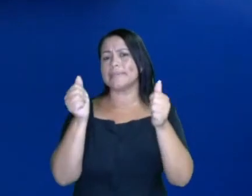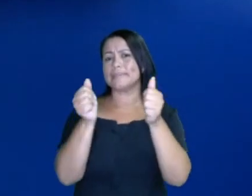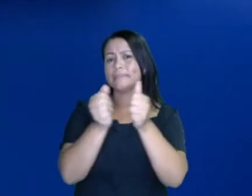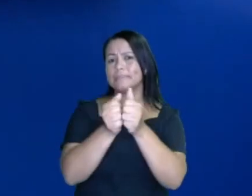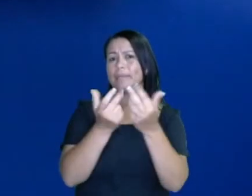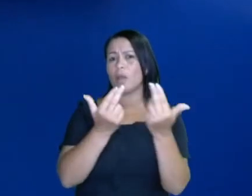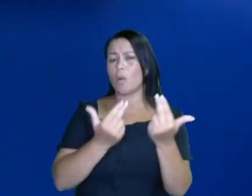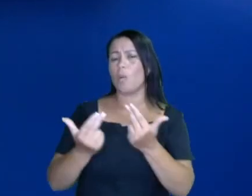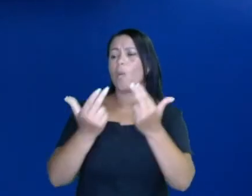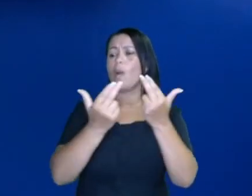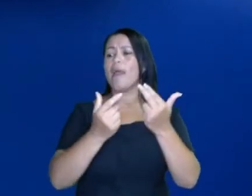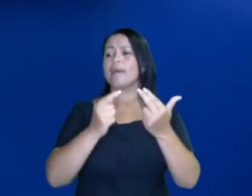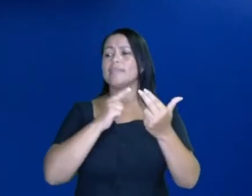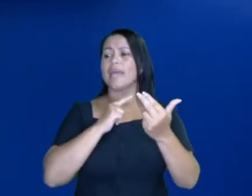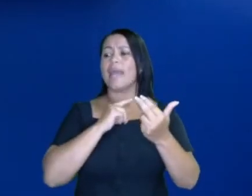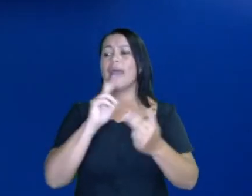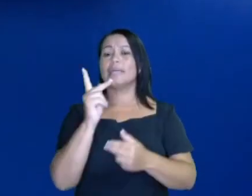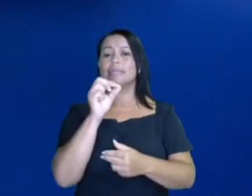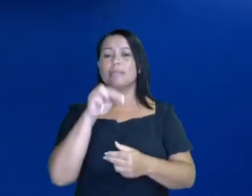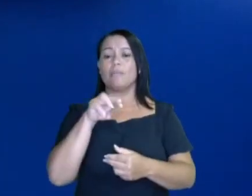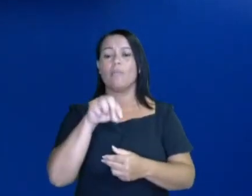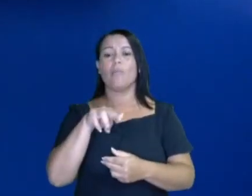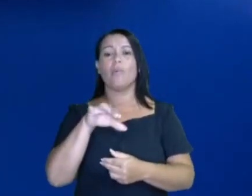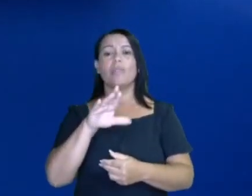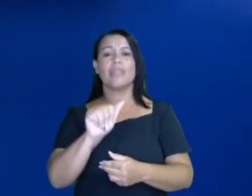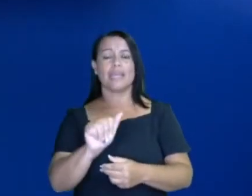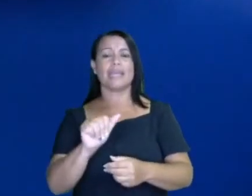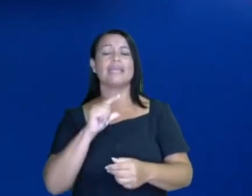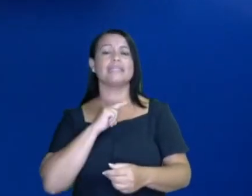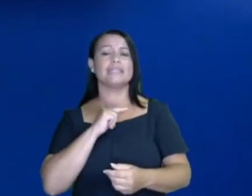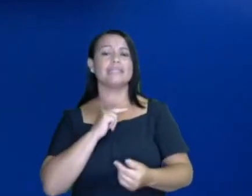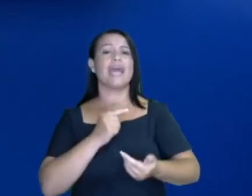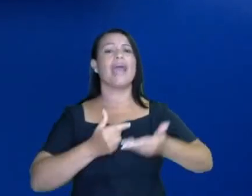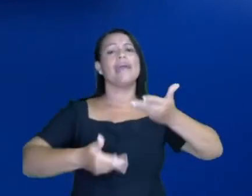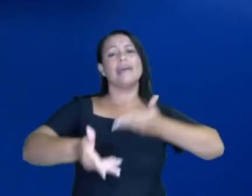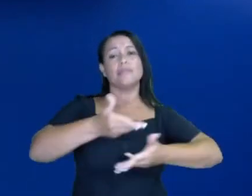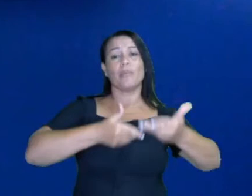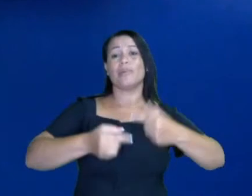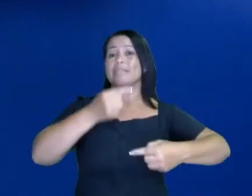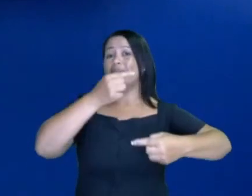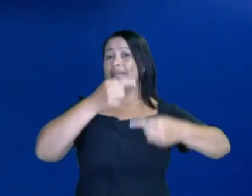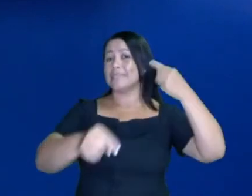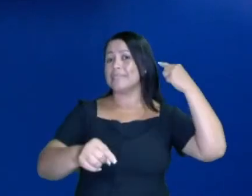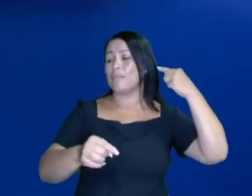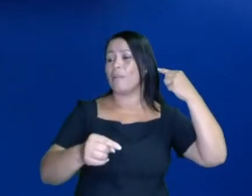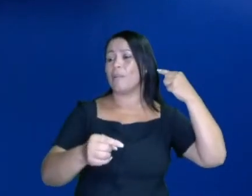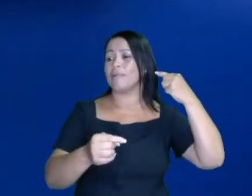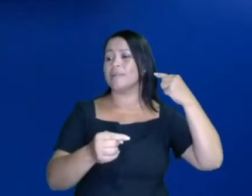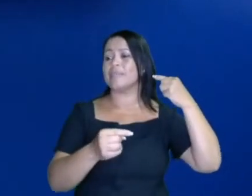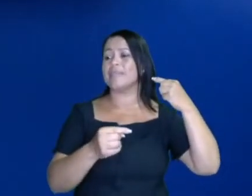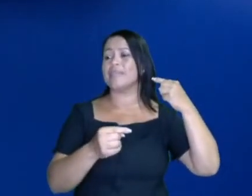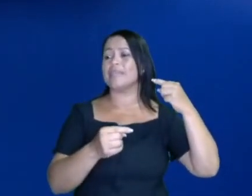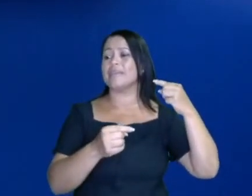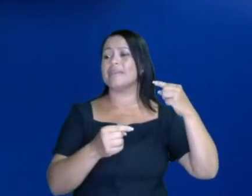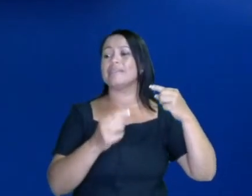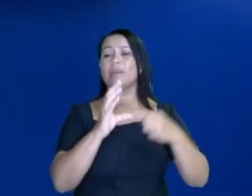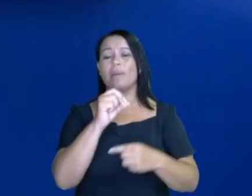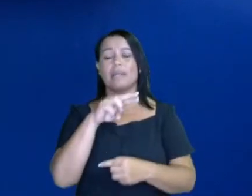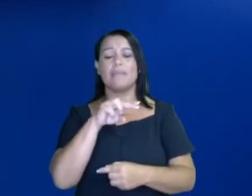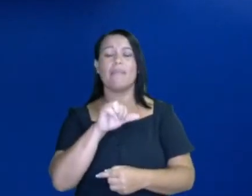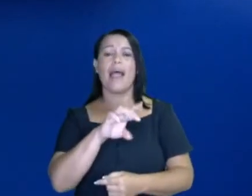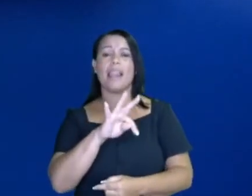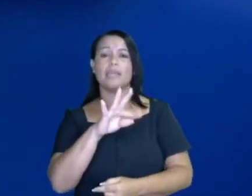harmônicas, chamadas de sociedades ou colônias. E as desarmônicas, que são o canibalismo